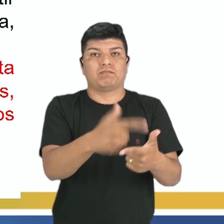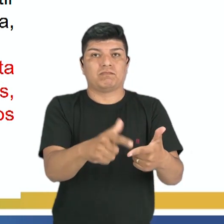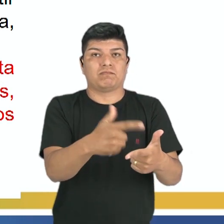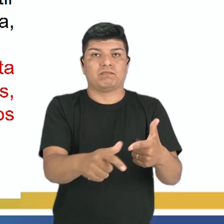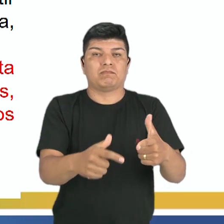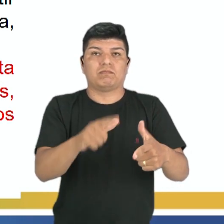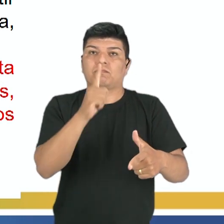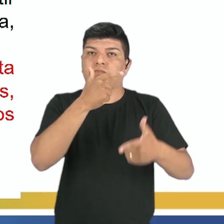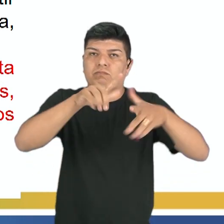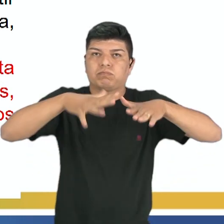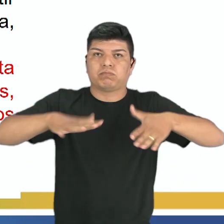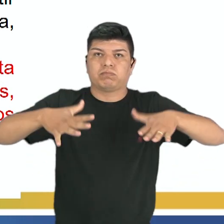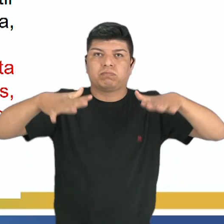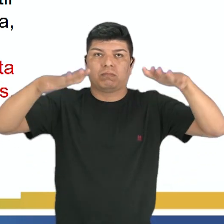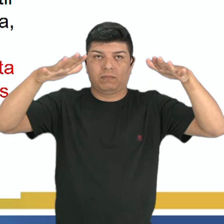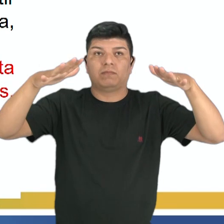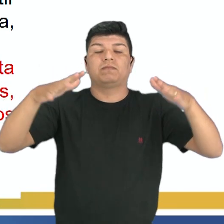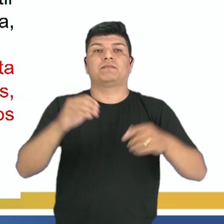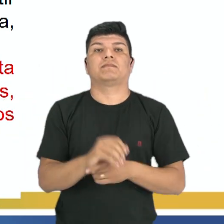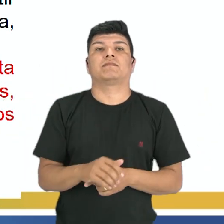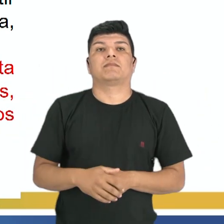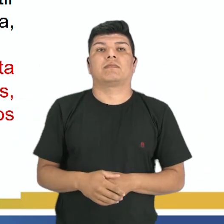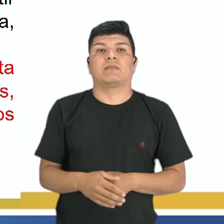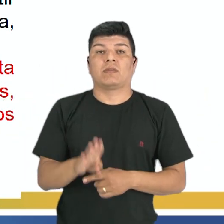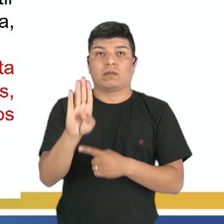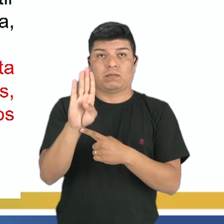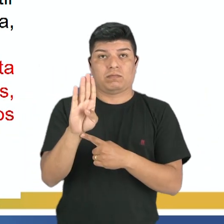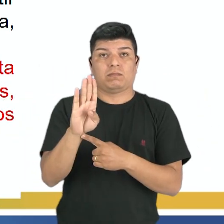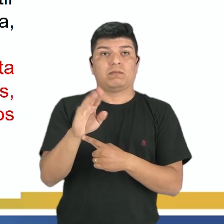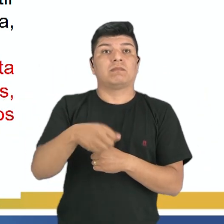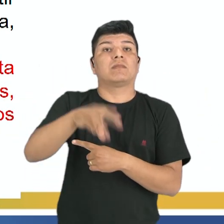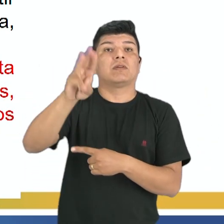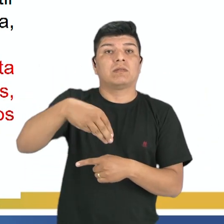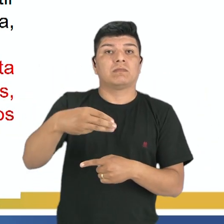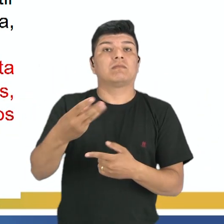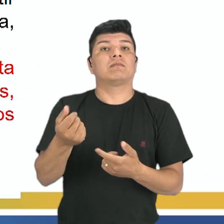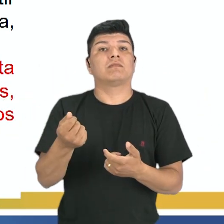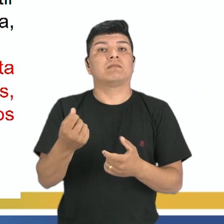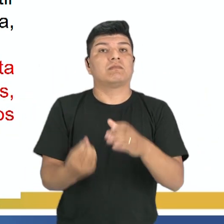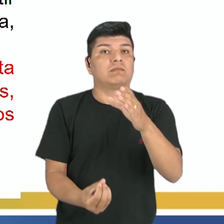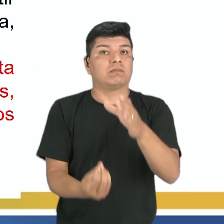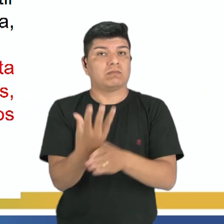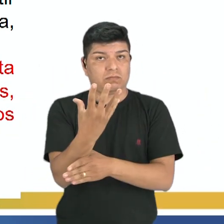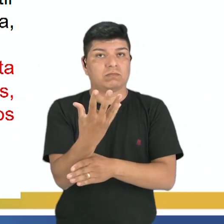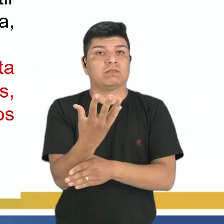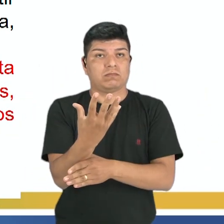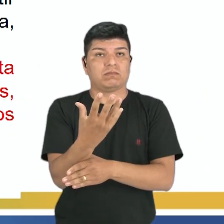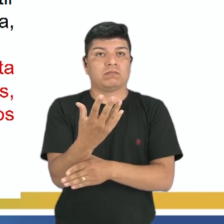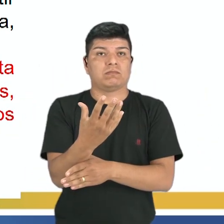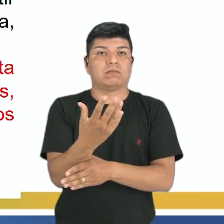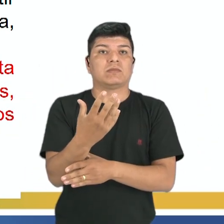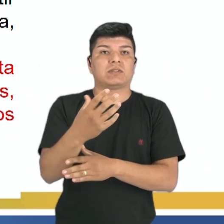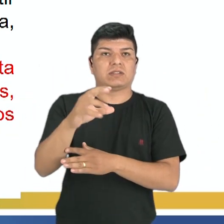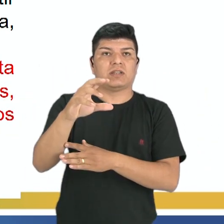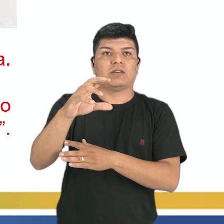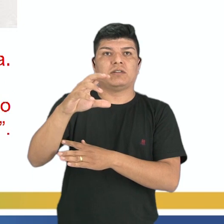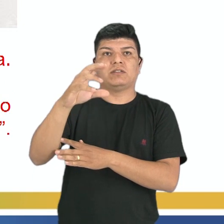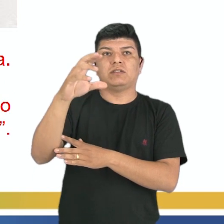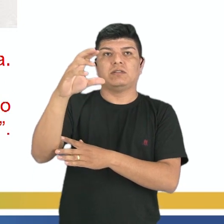inundação, e assim por diante, né? Letra B, quem provavelmente a inventou? Então, nós vimos lá na aula que foram os sacerdotes sumérios,